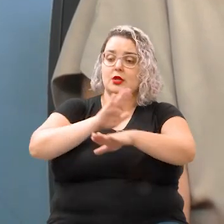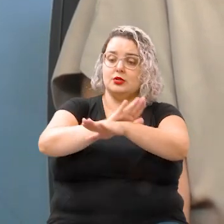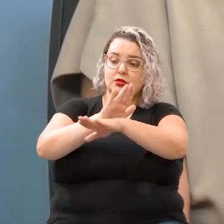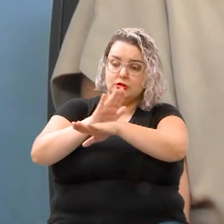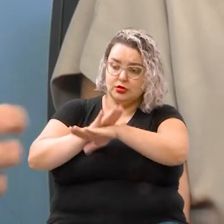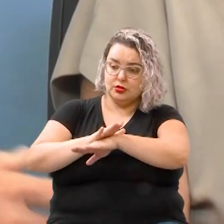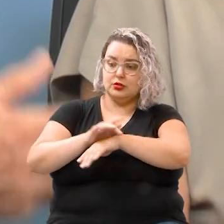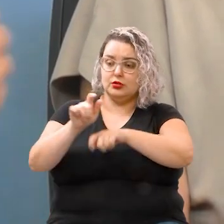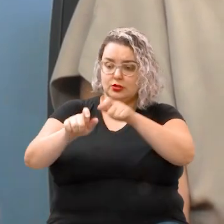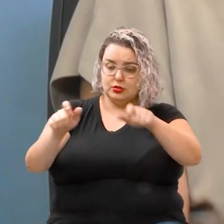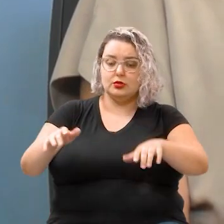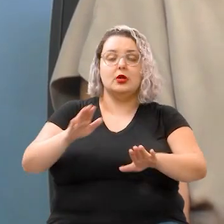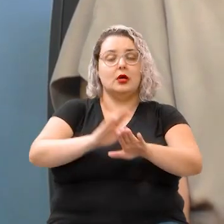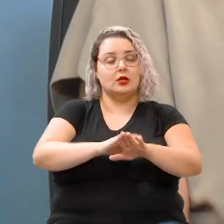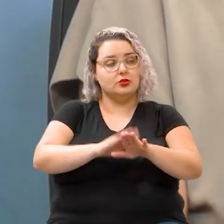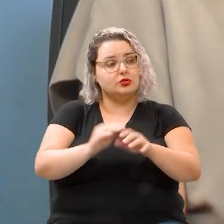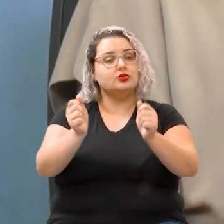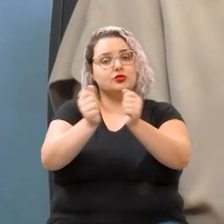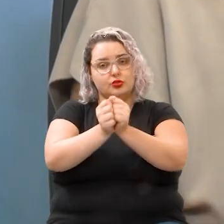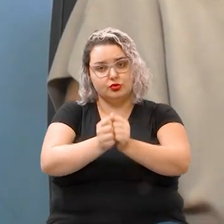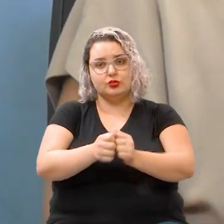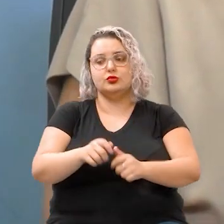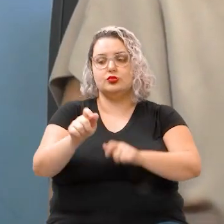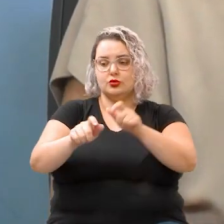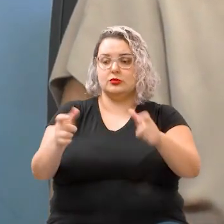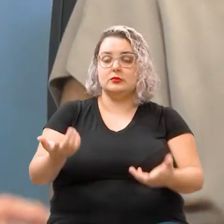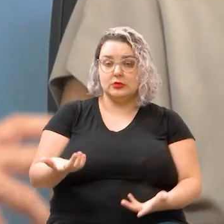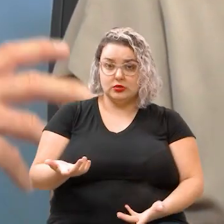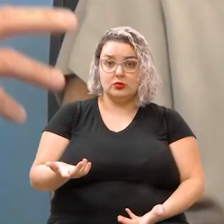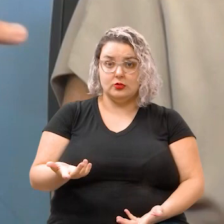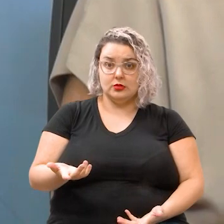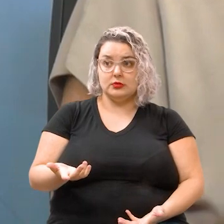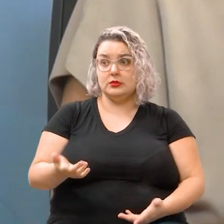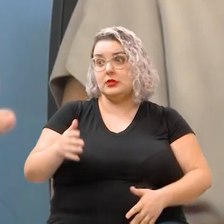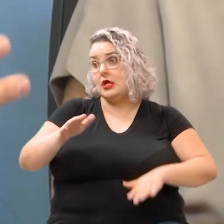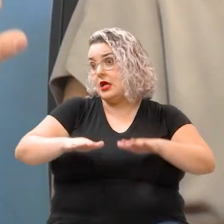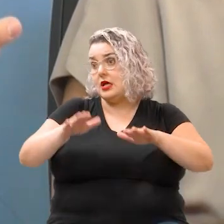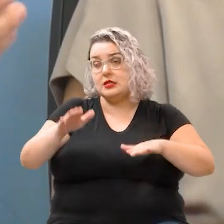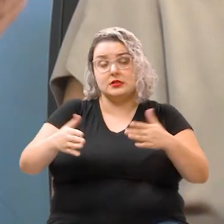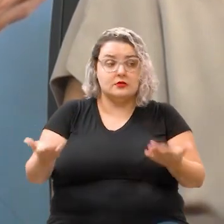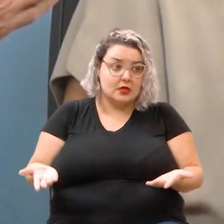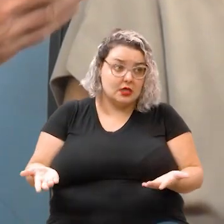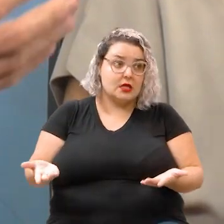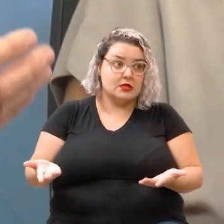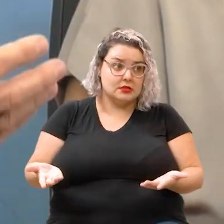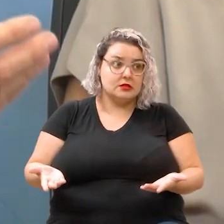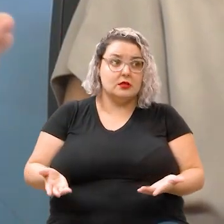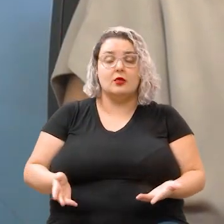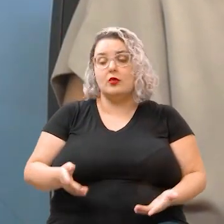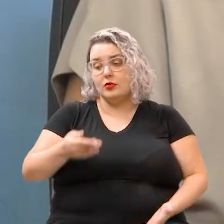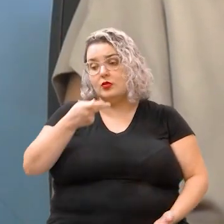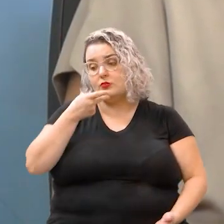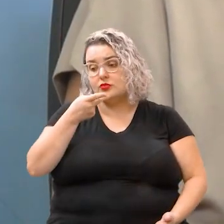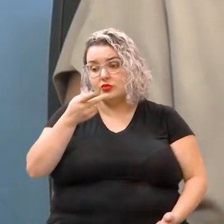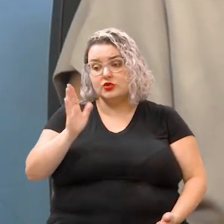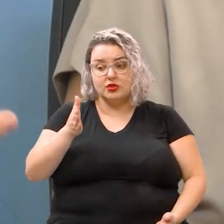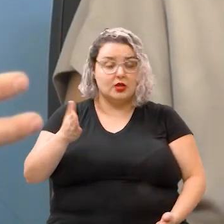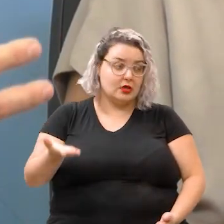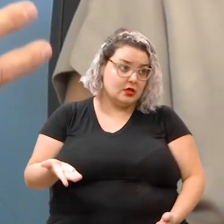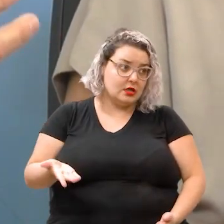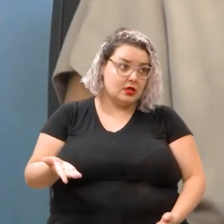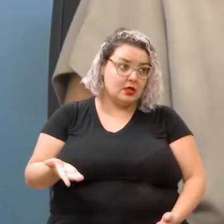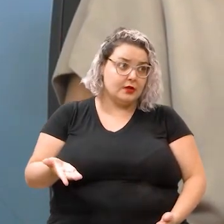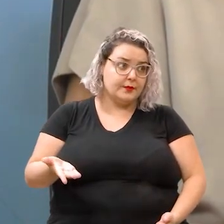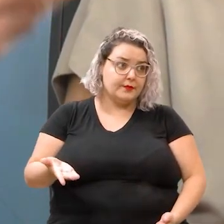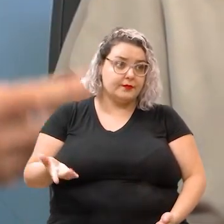essa ação junto à unidade básica. E muitas vezes né? E, como foi dito, ele